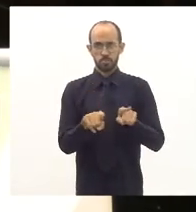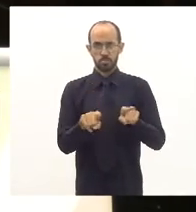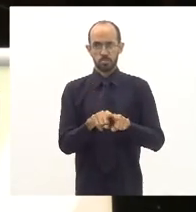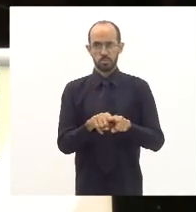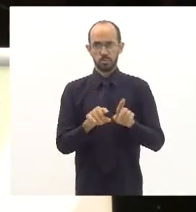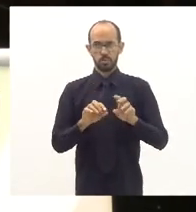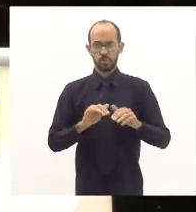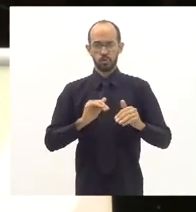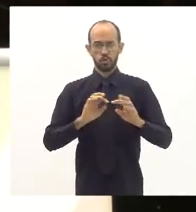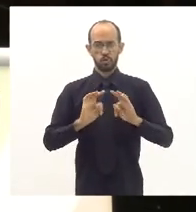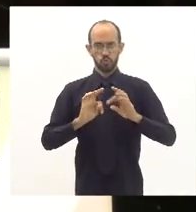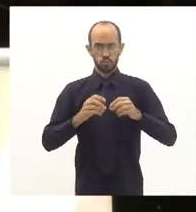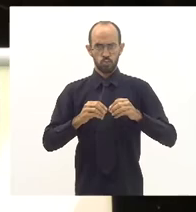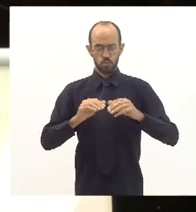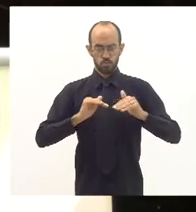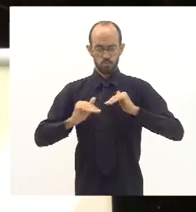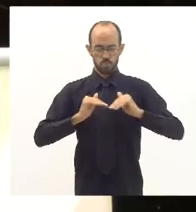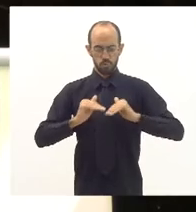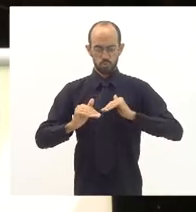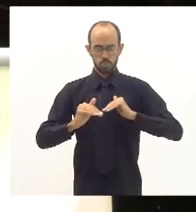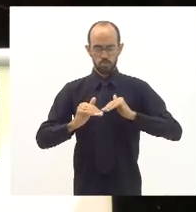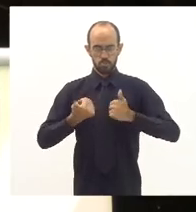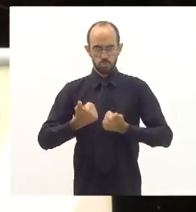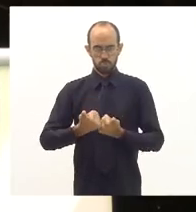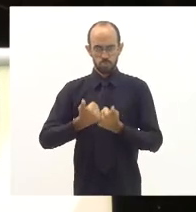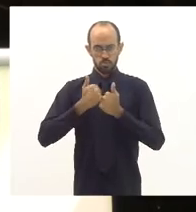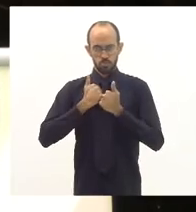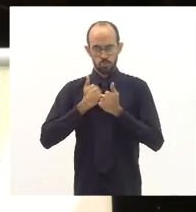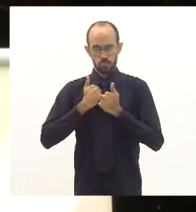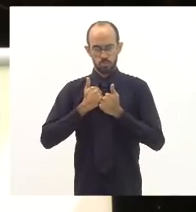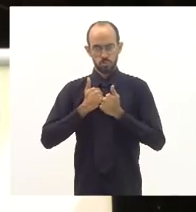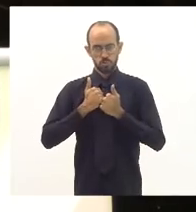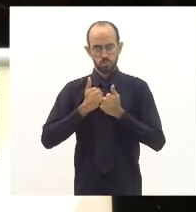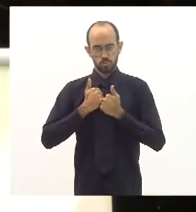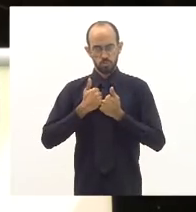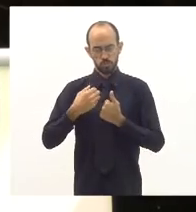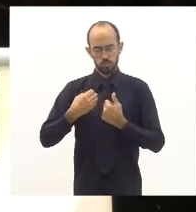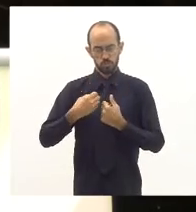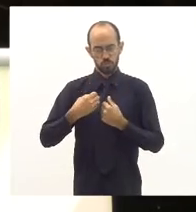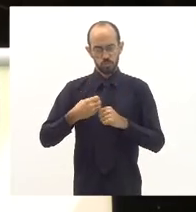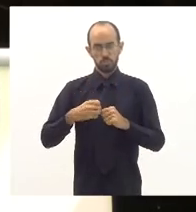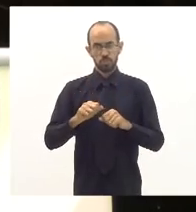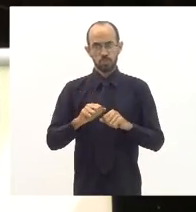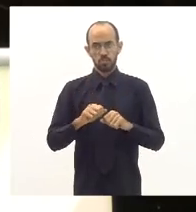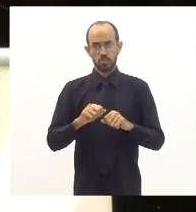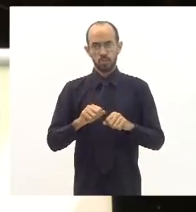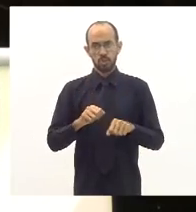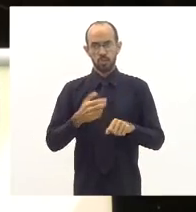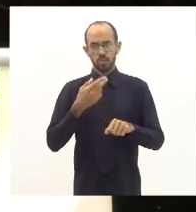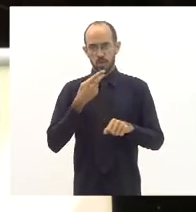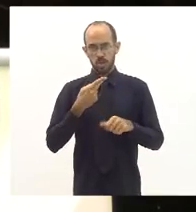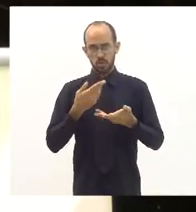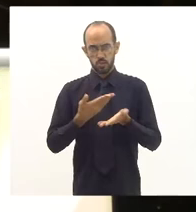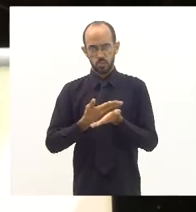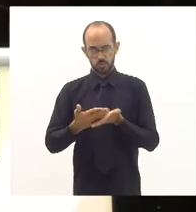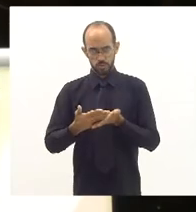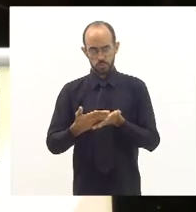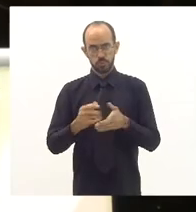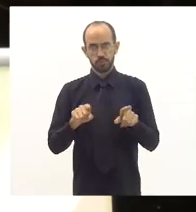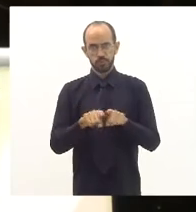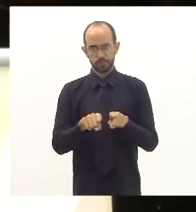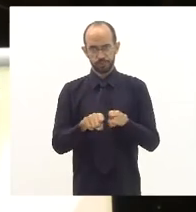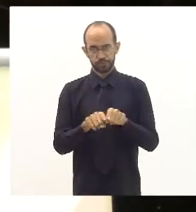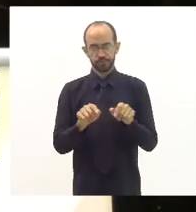os movimentos que tanto nos auxiliam, trazendo esses subsídios, aos quais eu me referi do início. Fizemos,